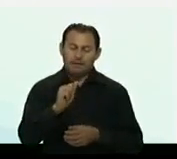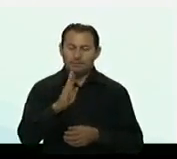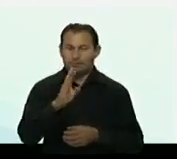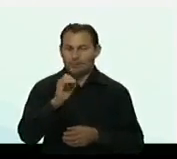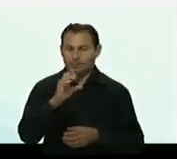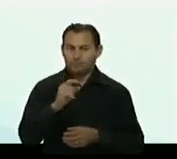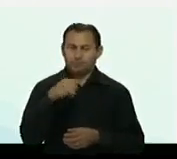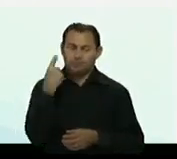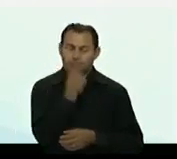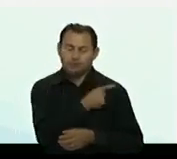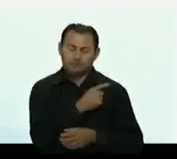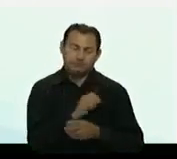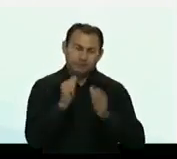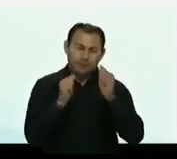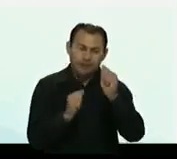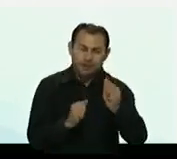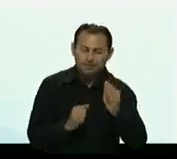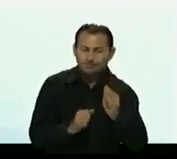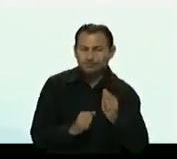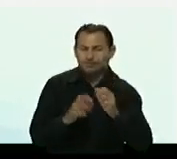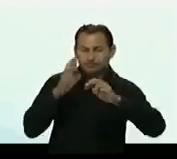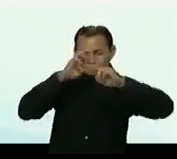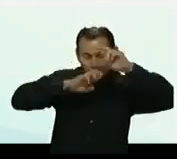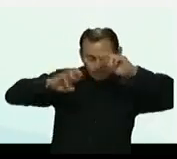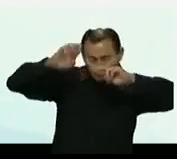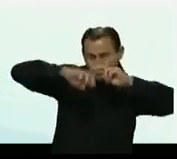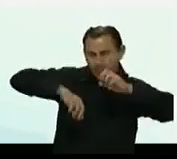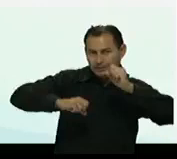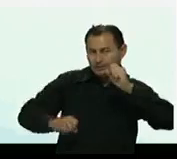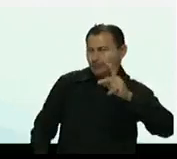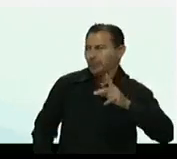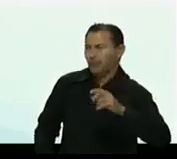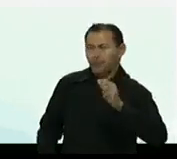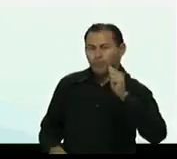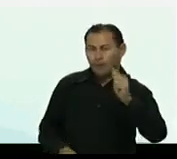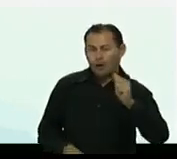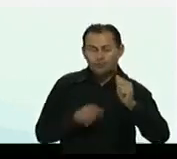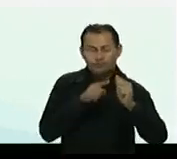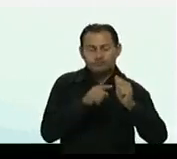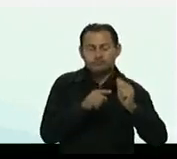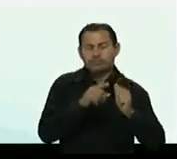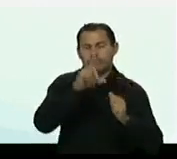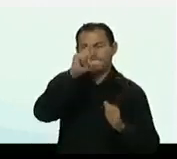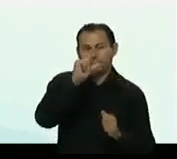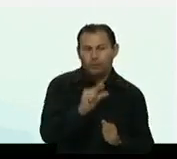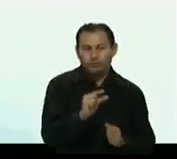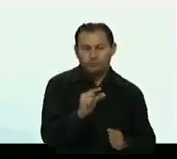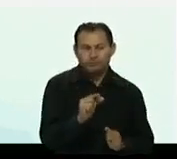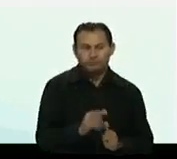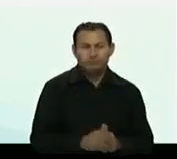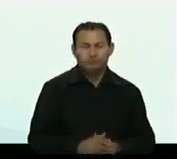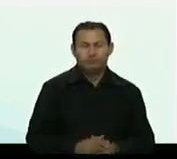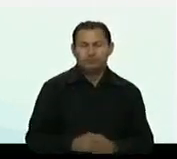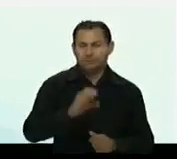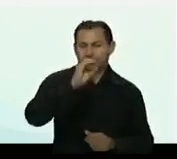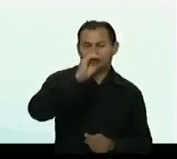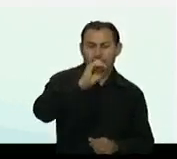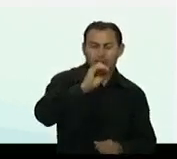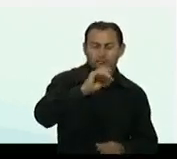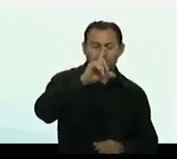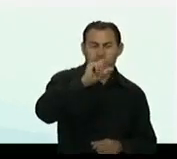nosso a, vamos analisar a situação, o a ele é menor que